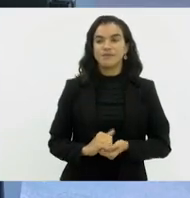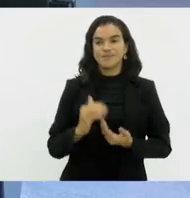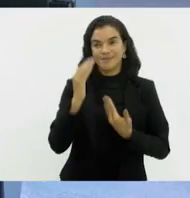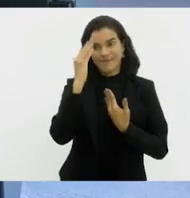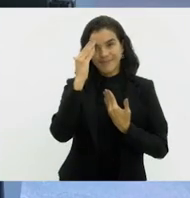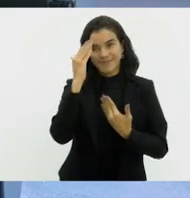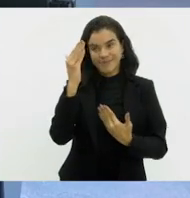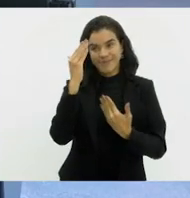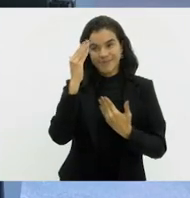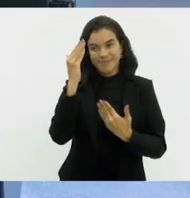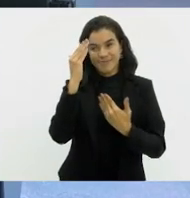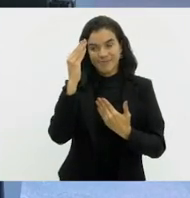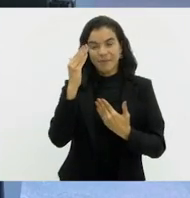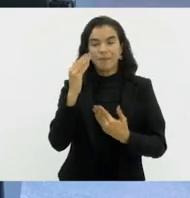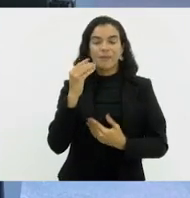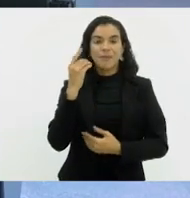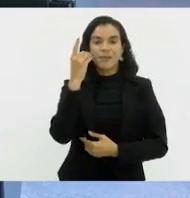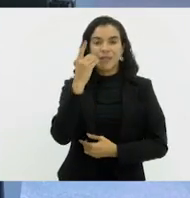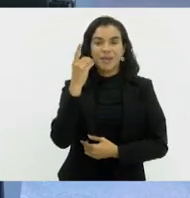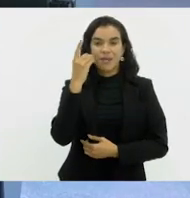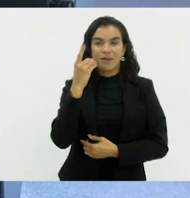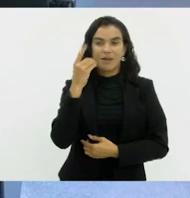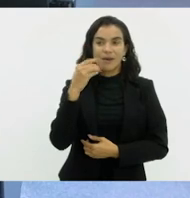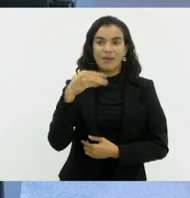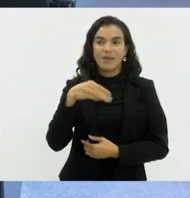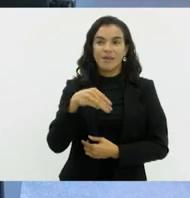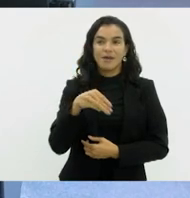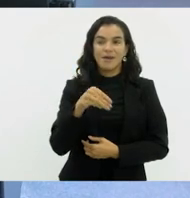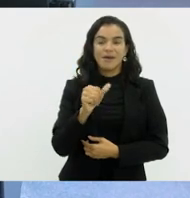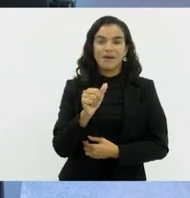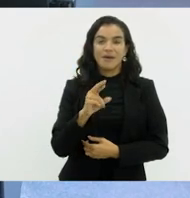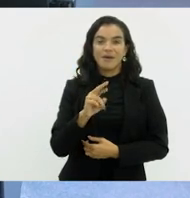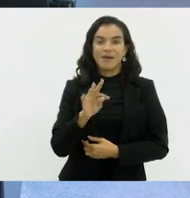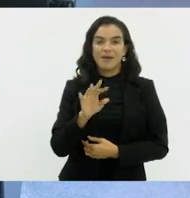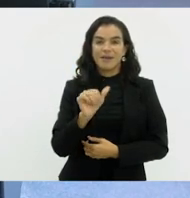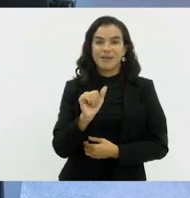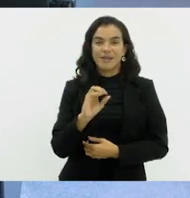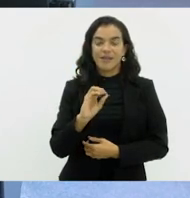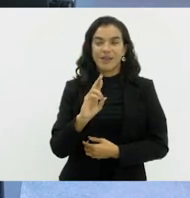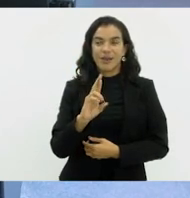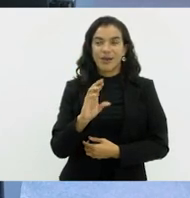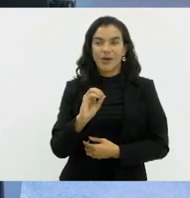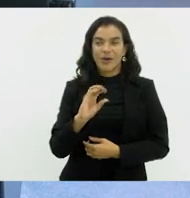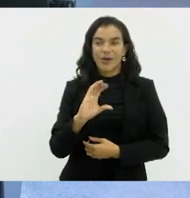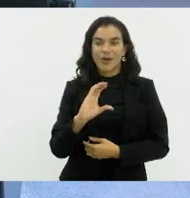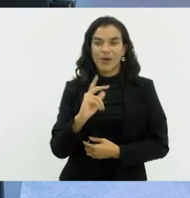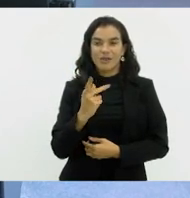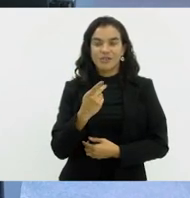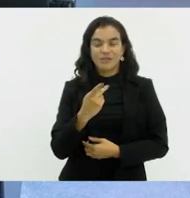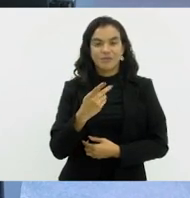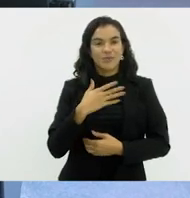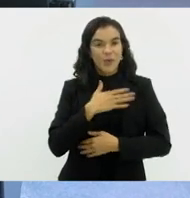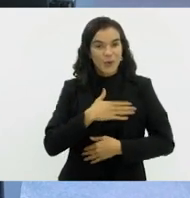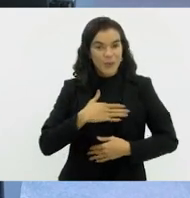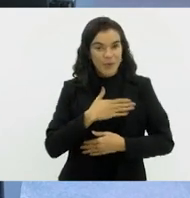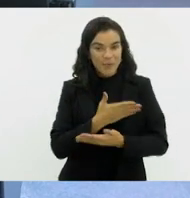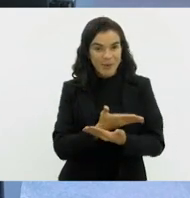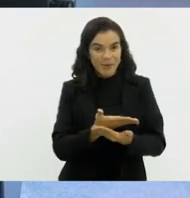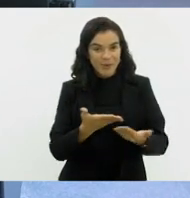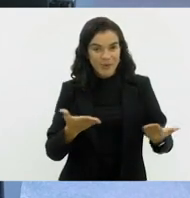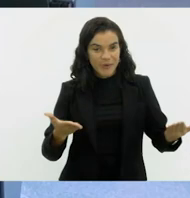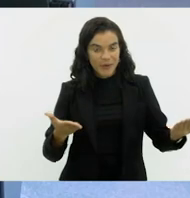Obrigado, deputada Marta Rocha. Bom dia a todos e todas. Cumprimento todos